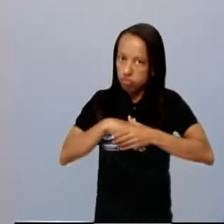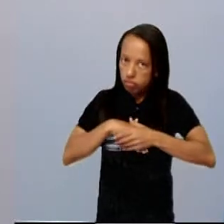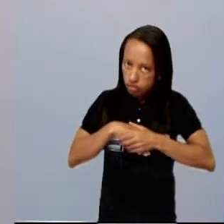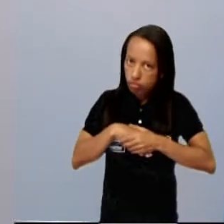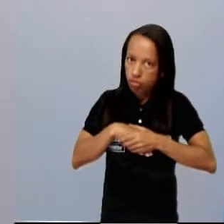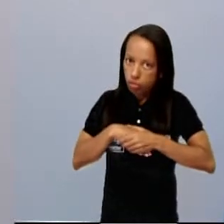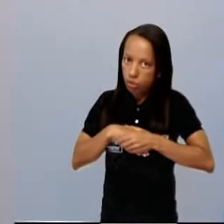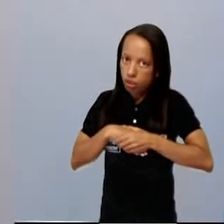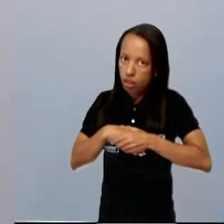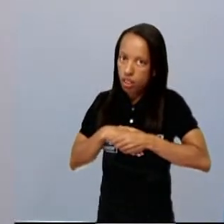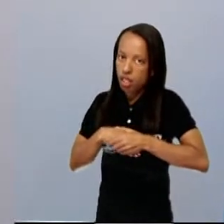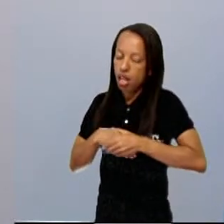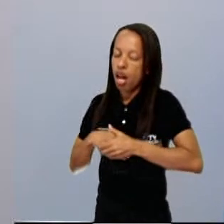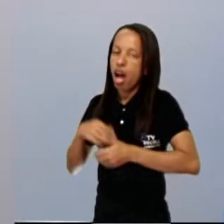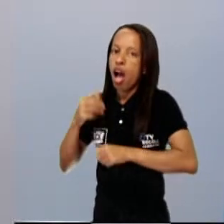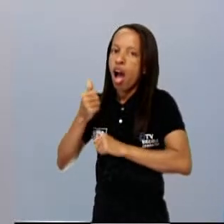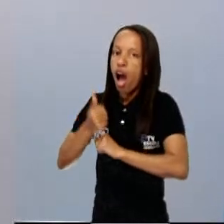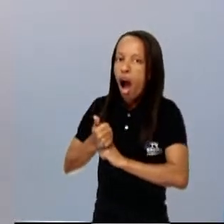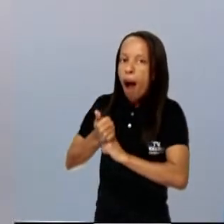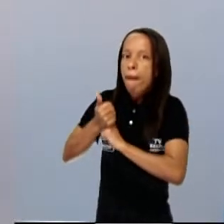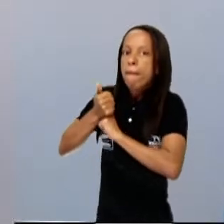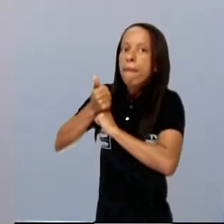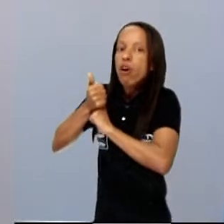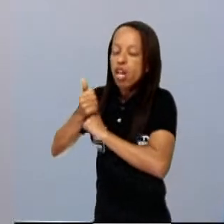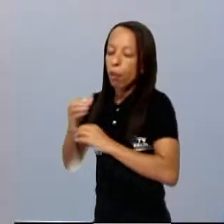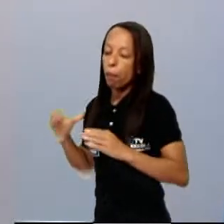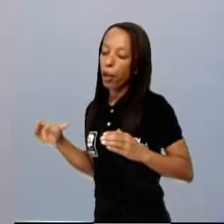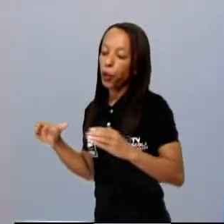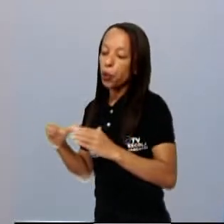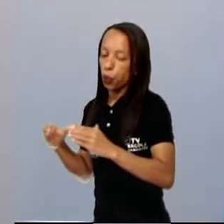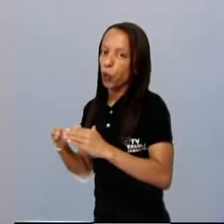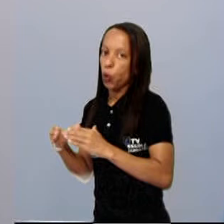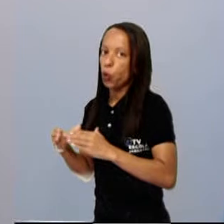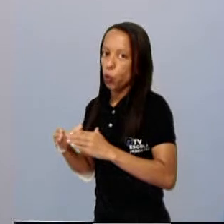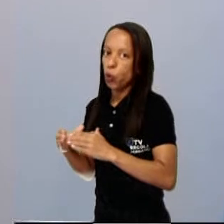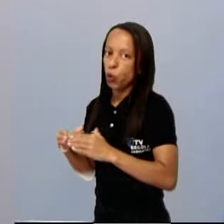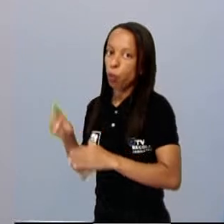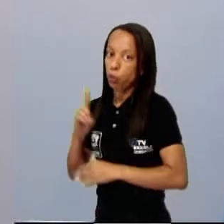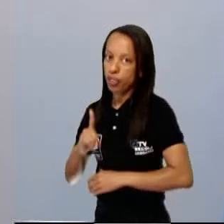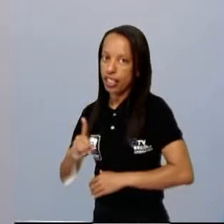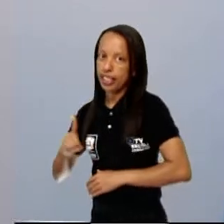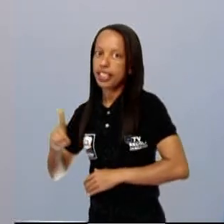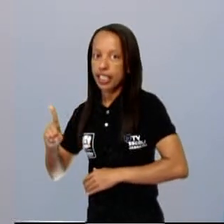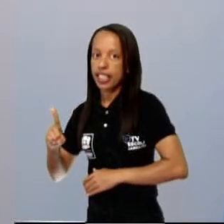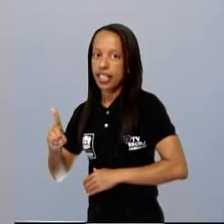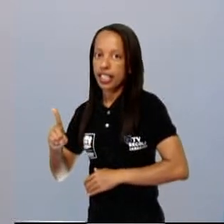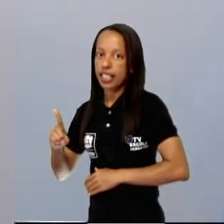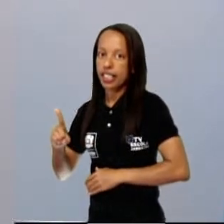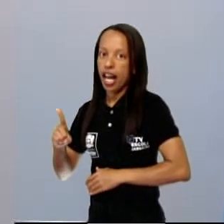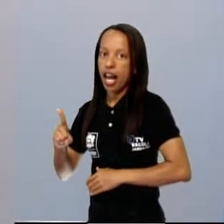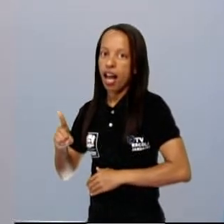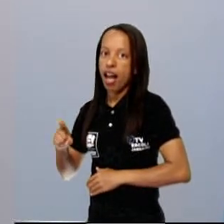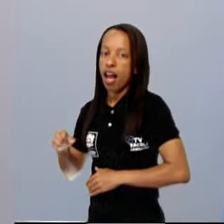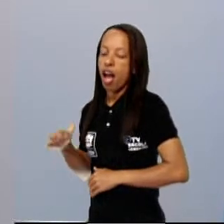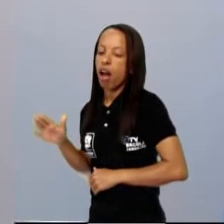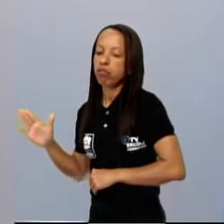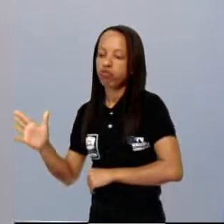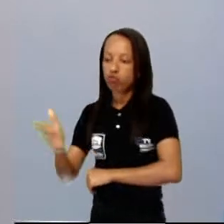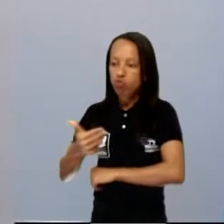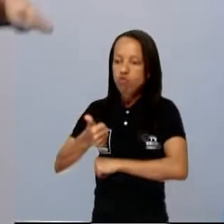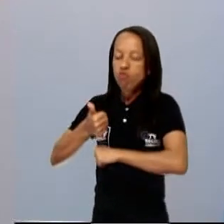girondinos, ele deu um golpe, ou seja, ele tomou o poder para si e constituiu o